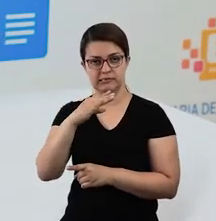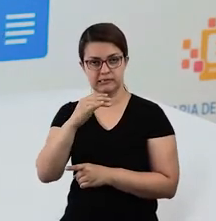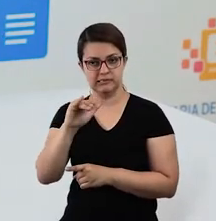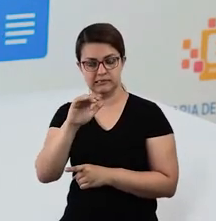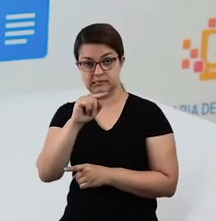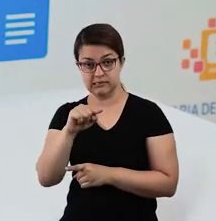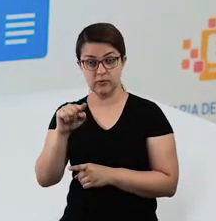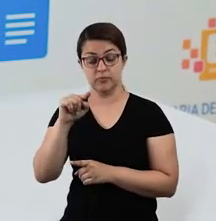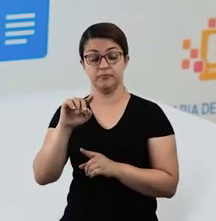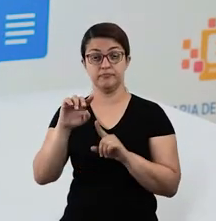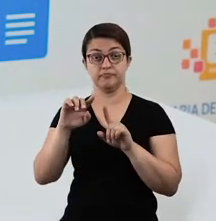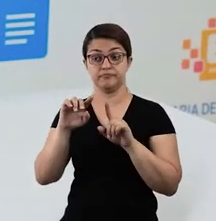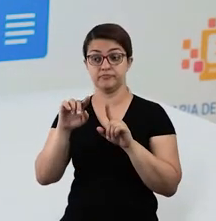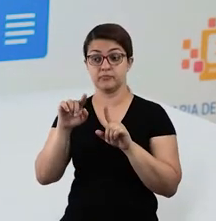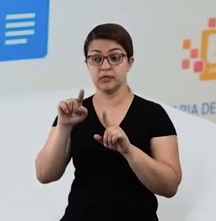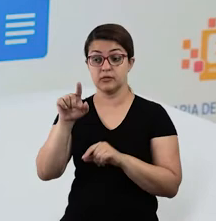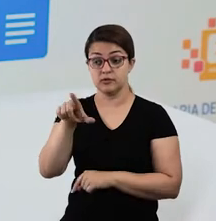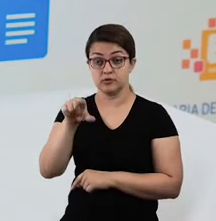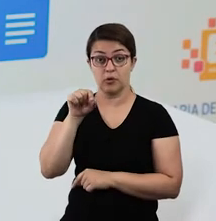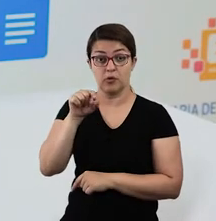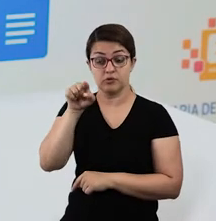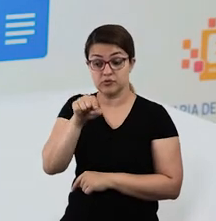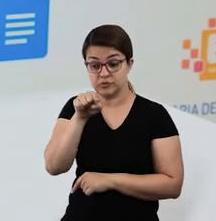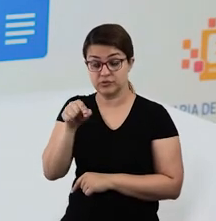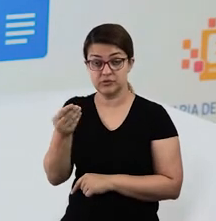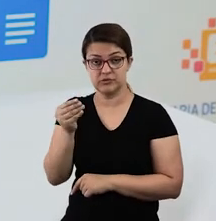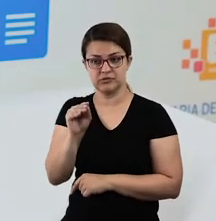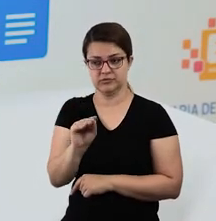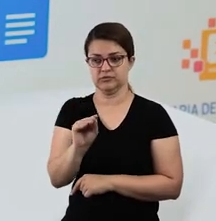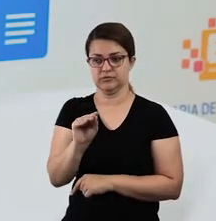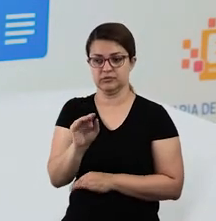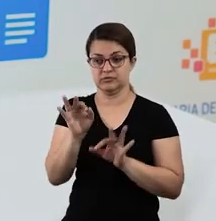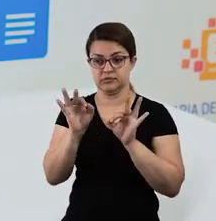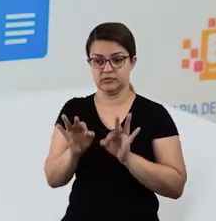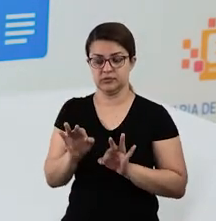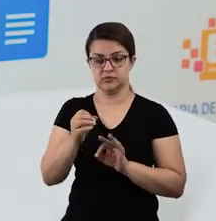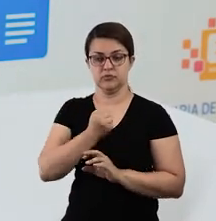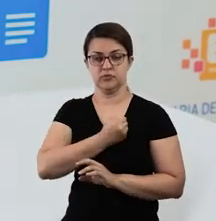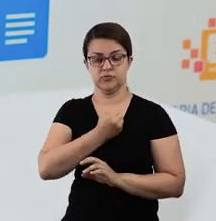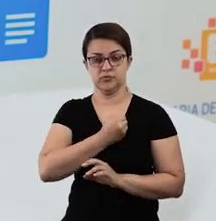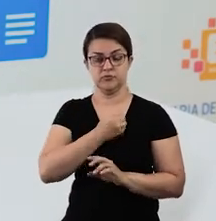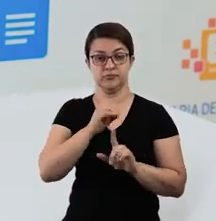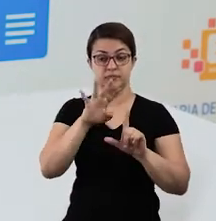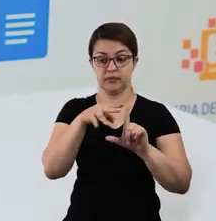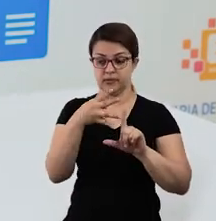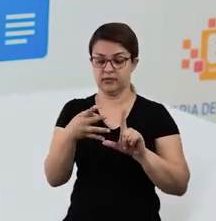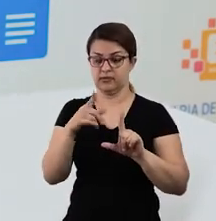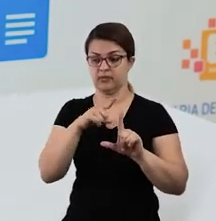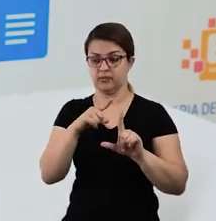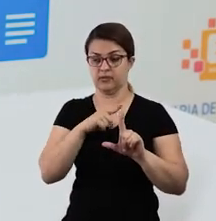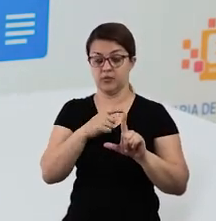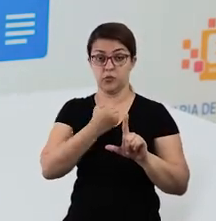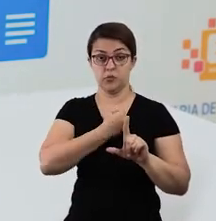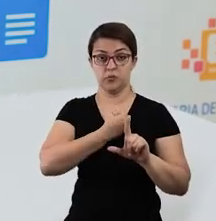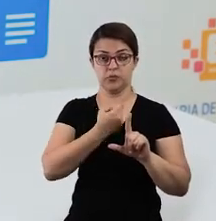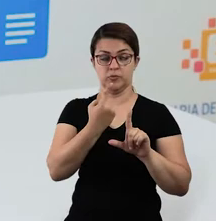a opção com a decomposição correta dos números abaixo. Então, cada tabelinha dessa aqui tem um número,